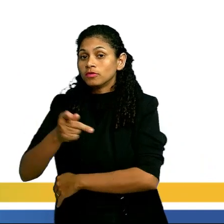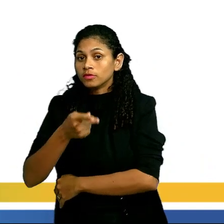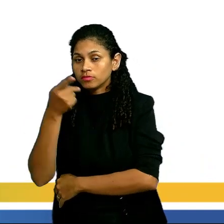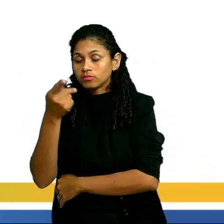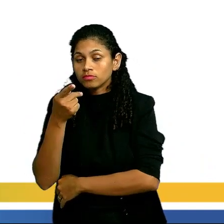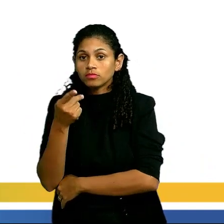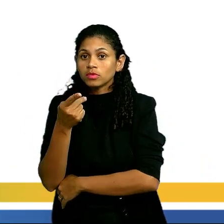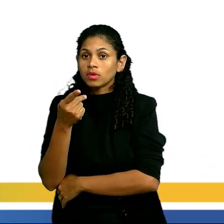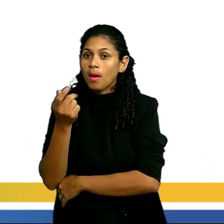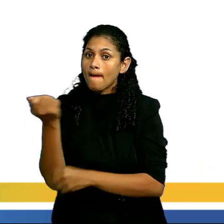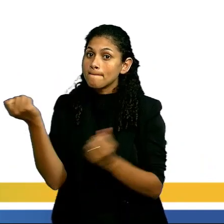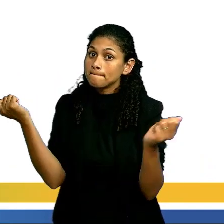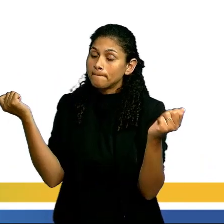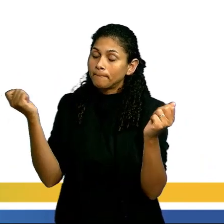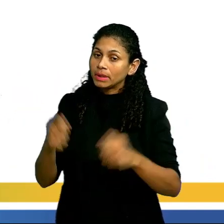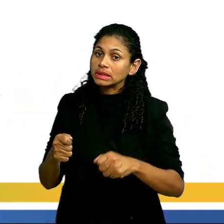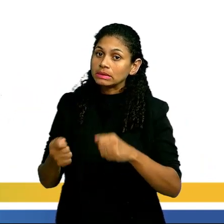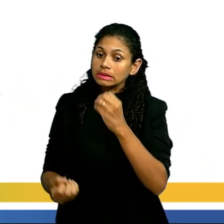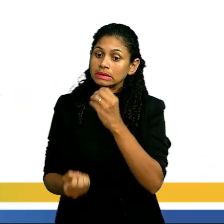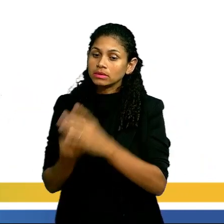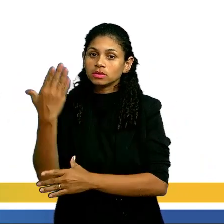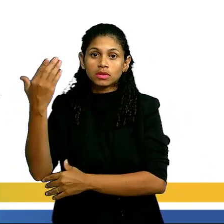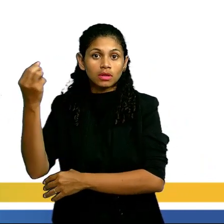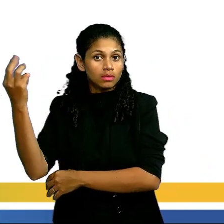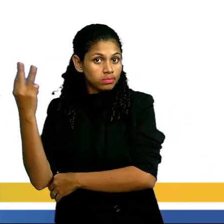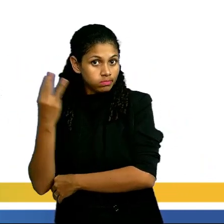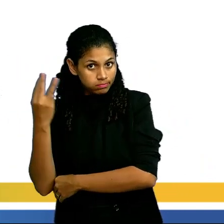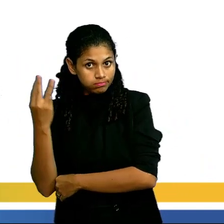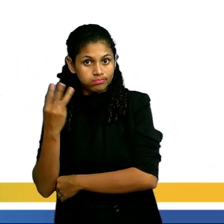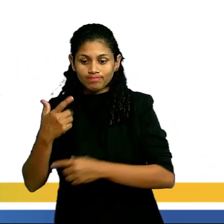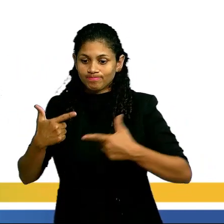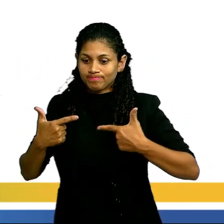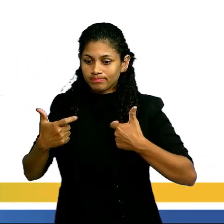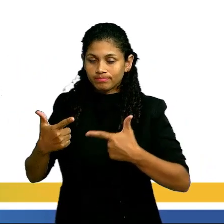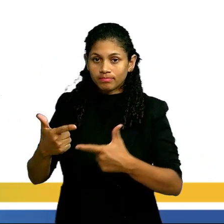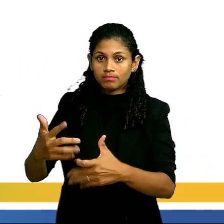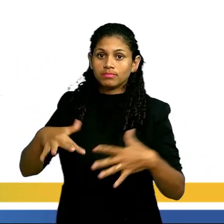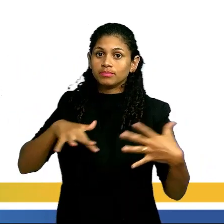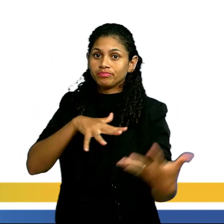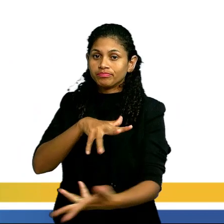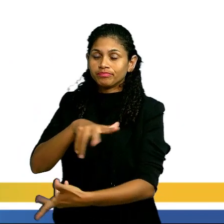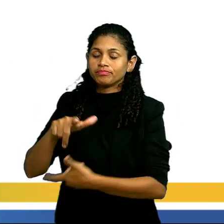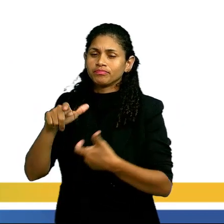eclosão da terceira guerra. Foi uma estratégia também para mobilizar aí, para